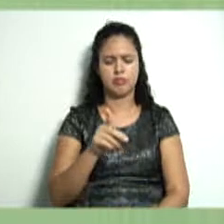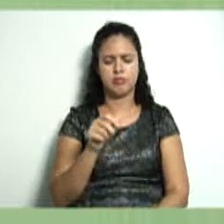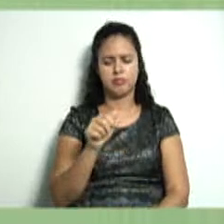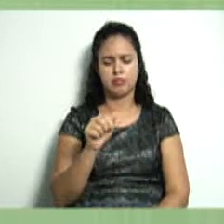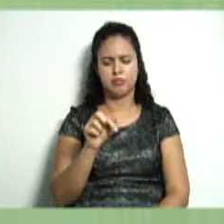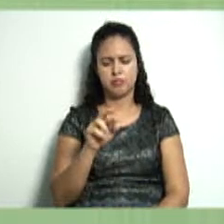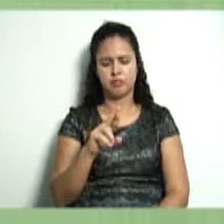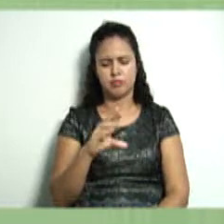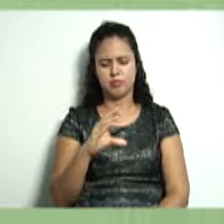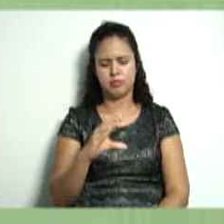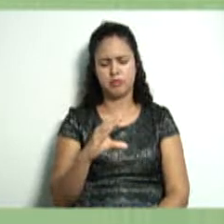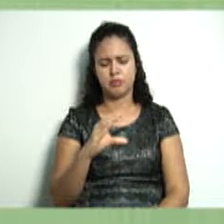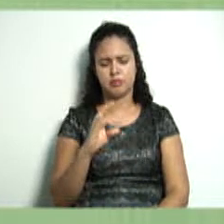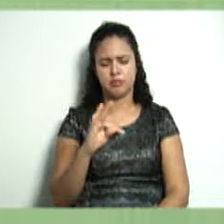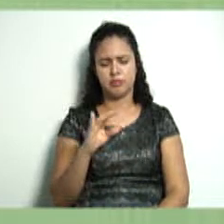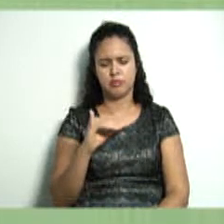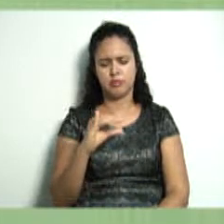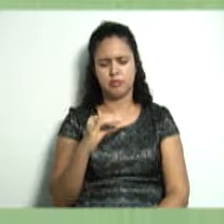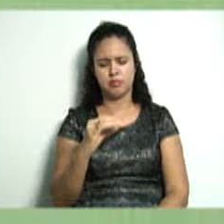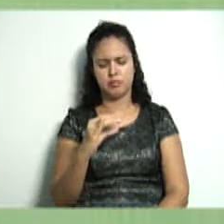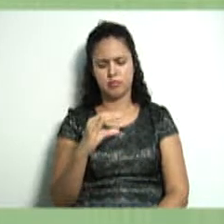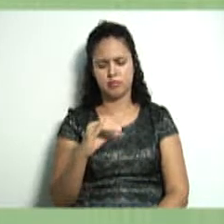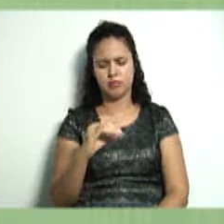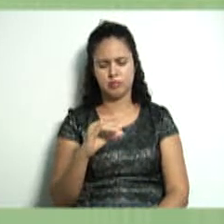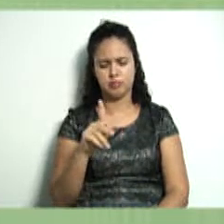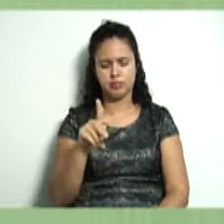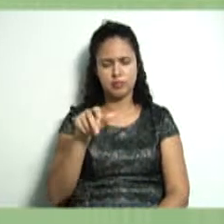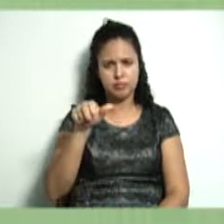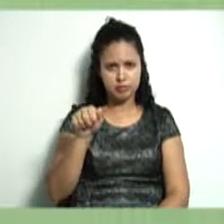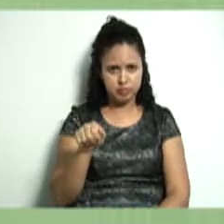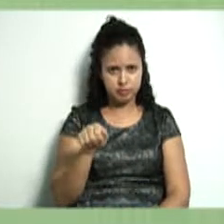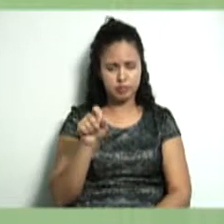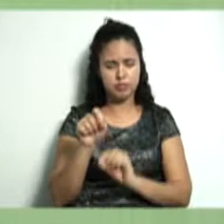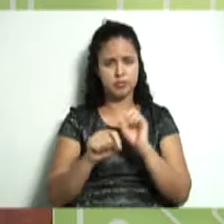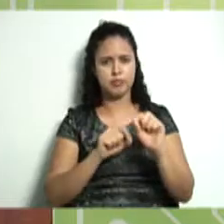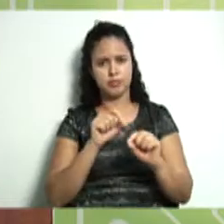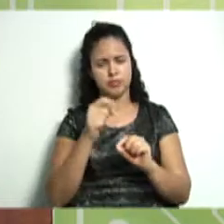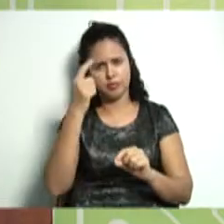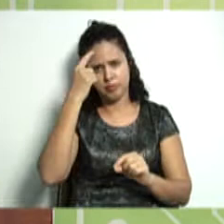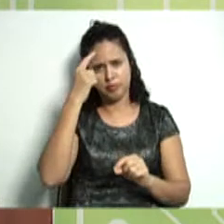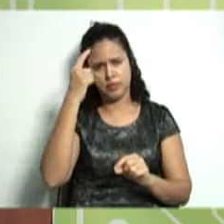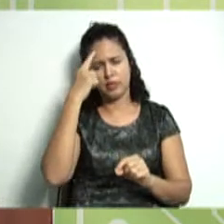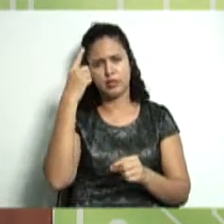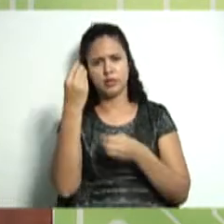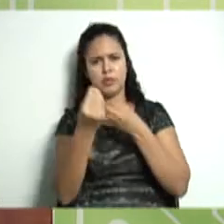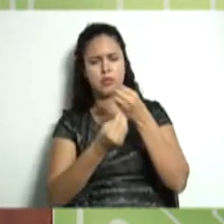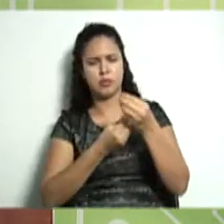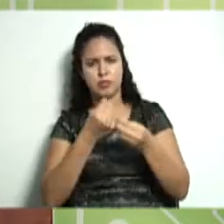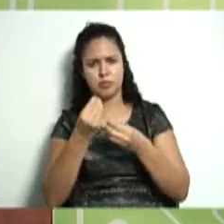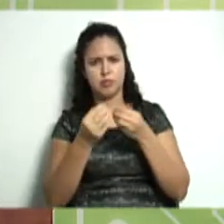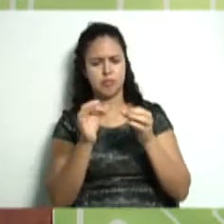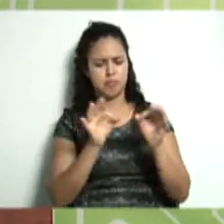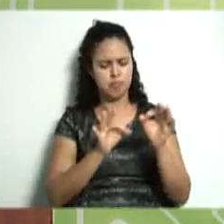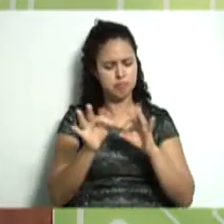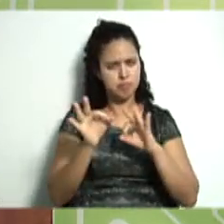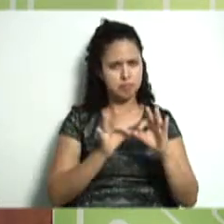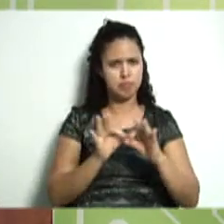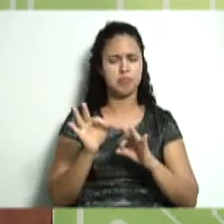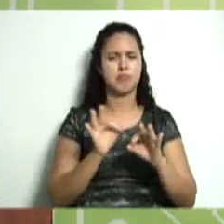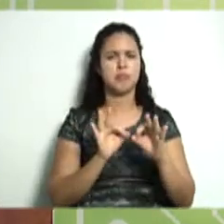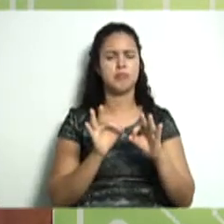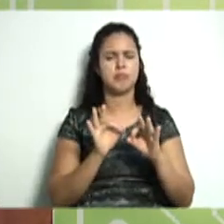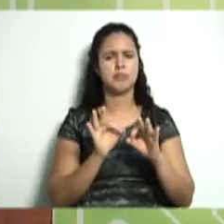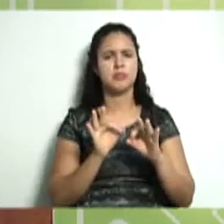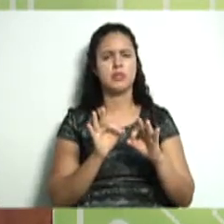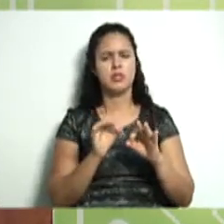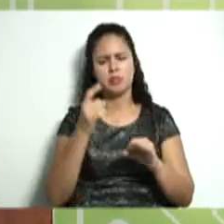cooperado participar ativamente. Quando a gente pensa ou reflete numa situação da participação, a